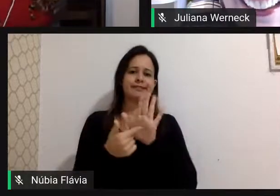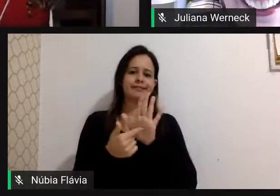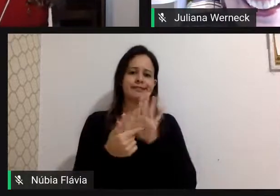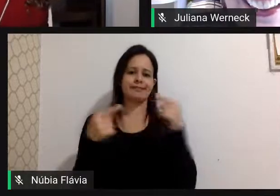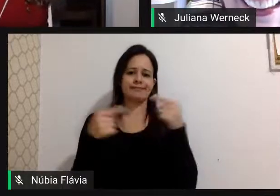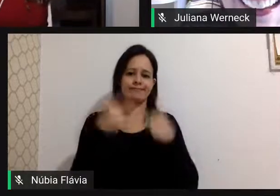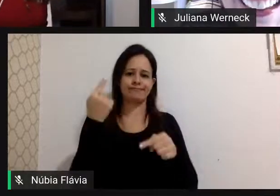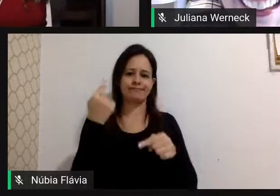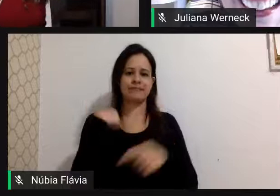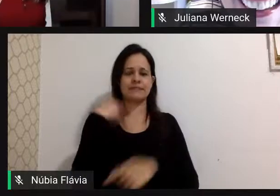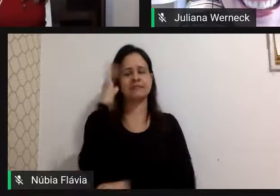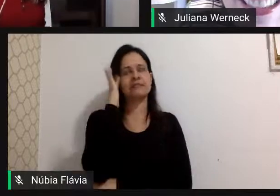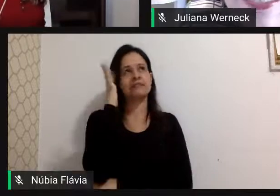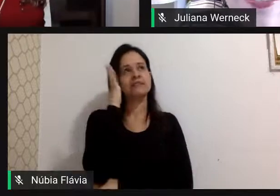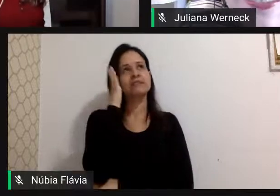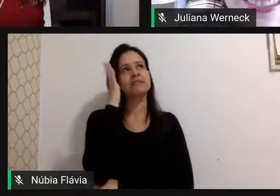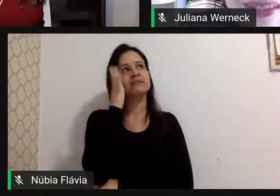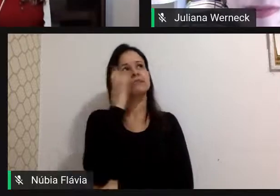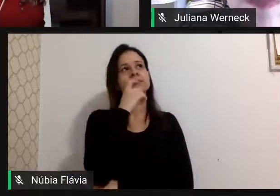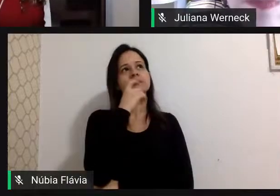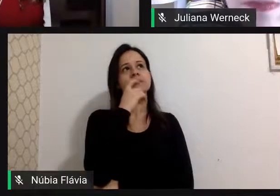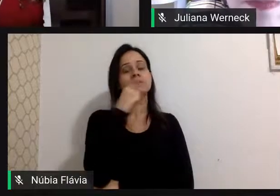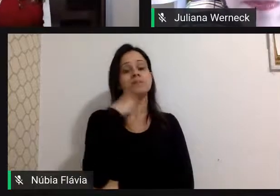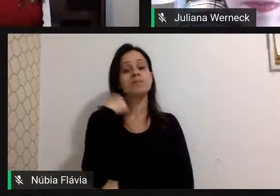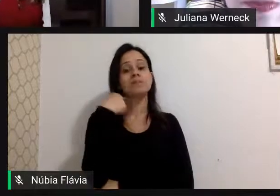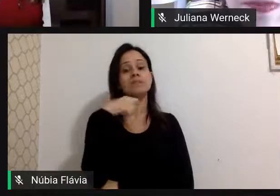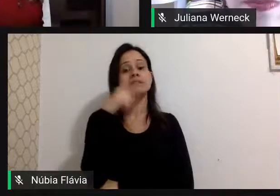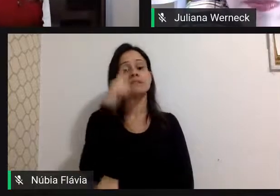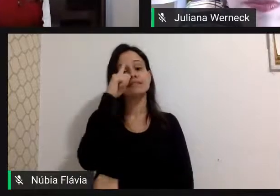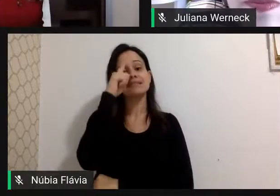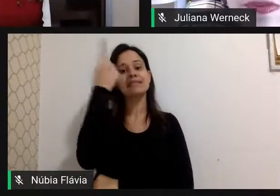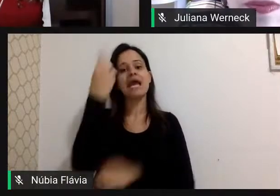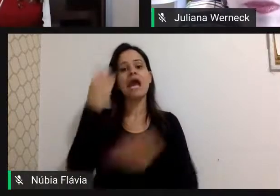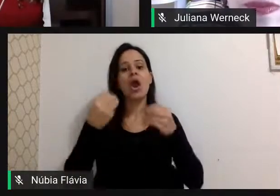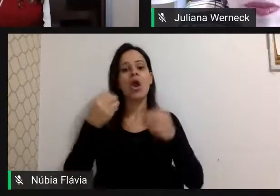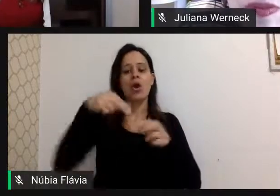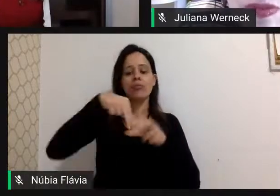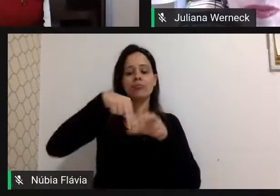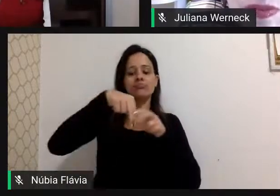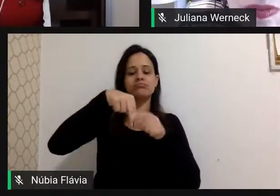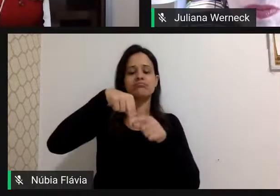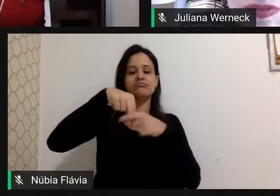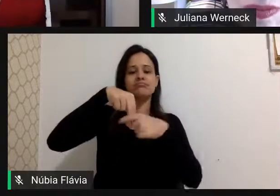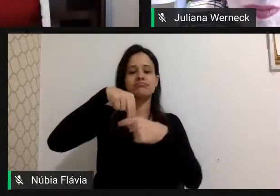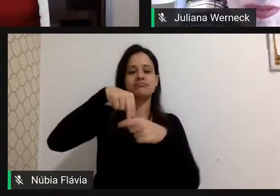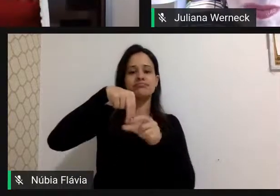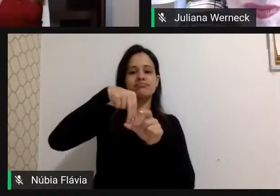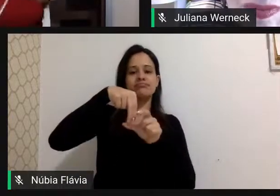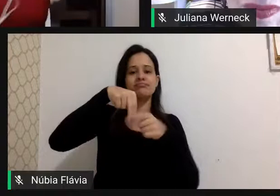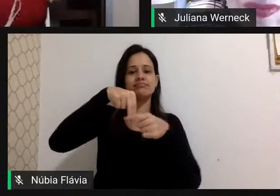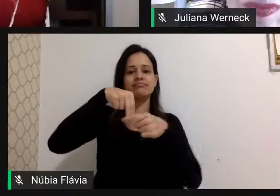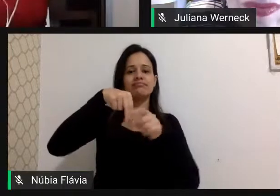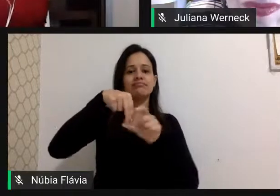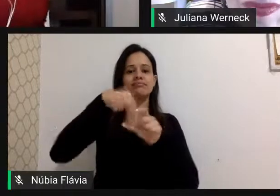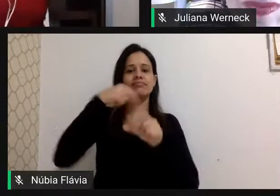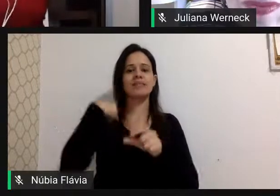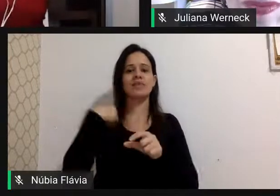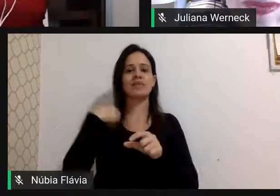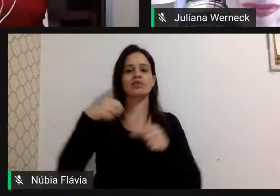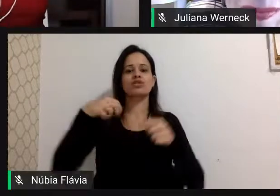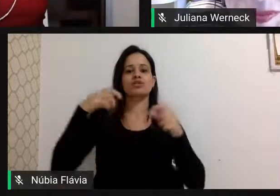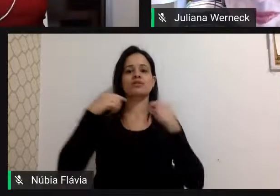comecei a pensar, eu preciso, eu mesma, criar um jeito de levar esse bambolê para minha cintura. Então, como que eu fazia? Eu segurava o bambolê